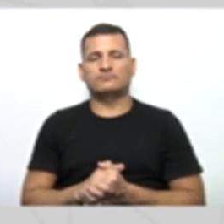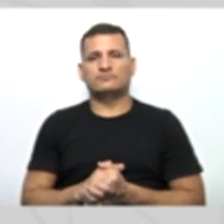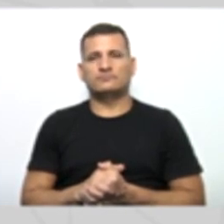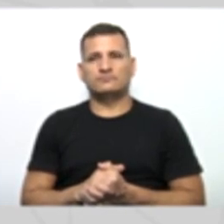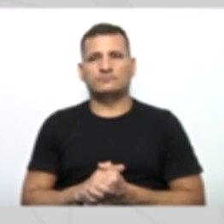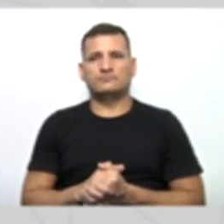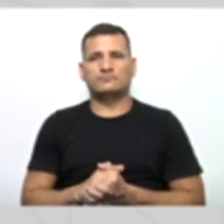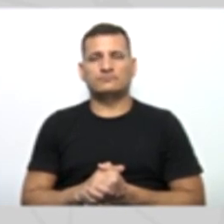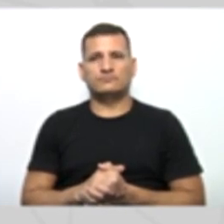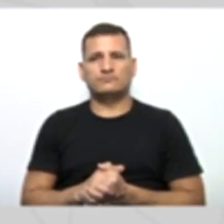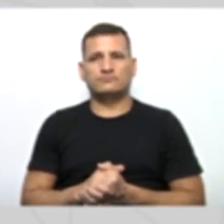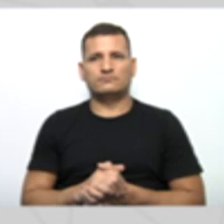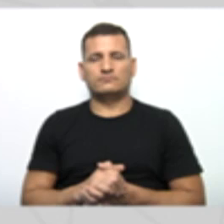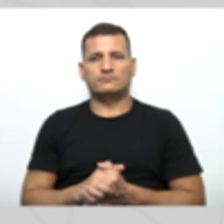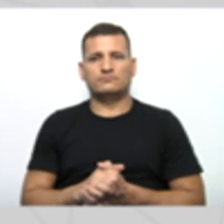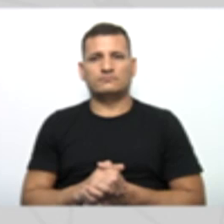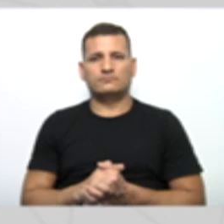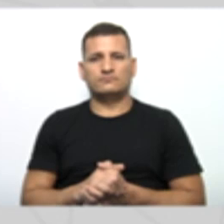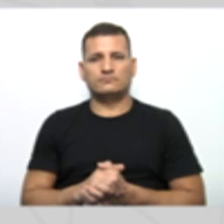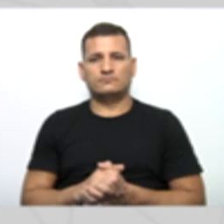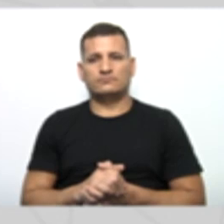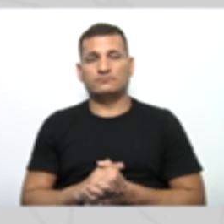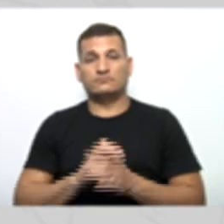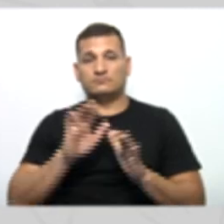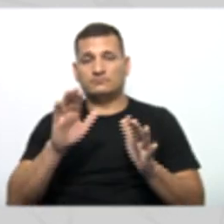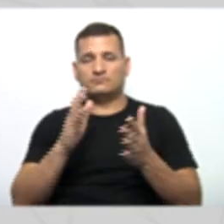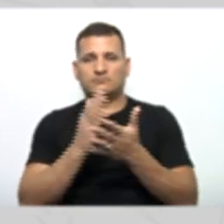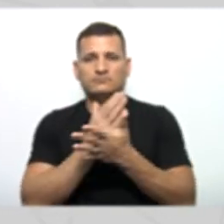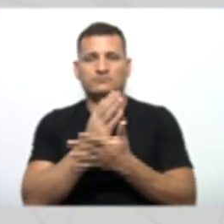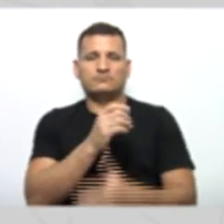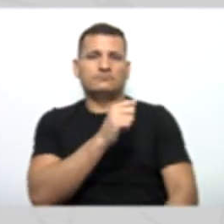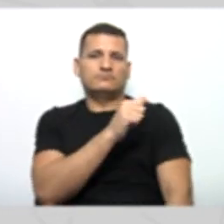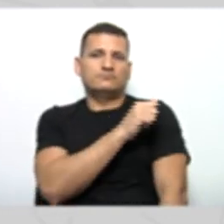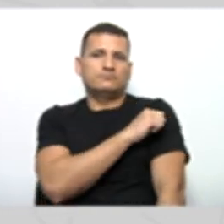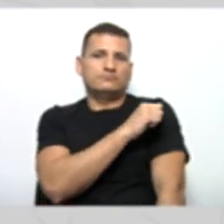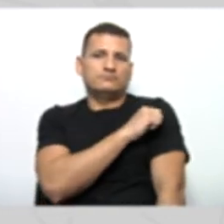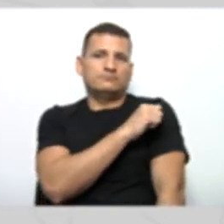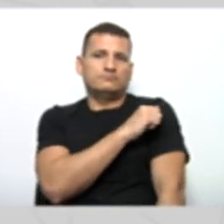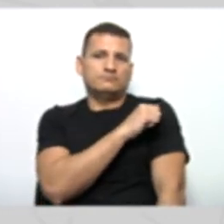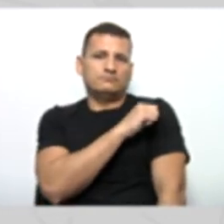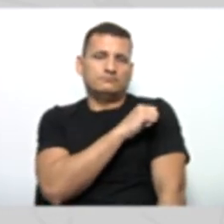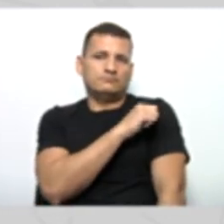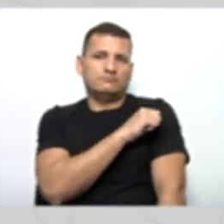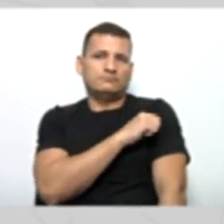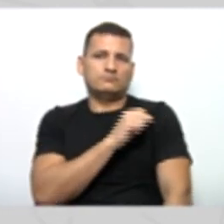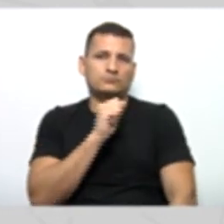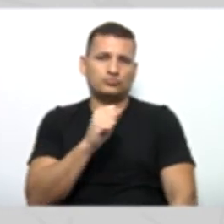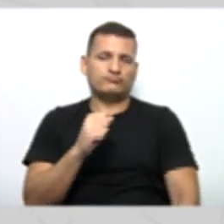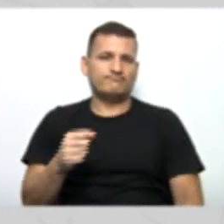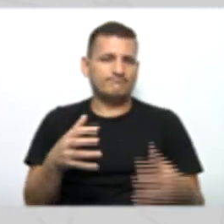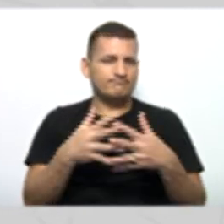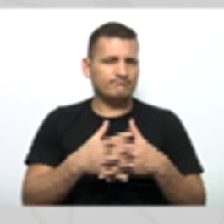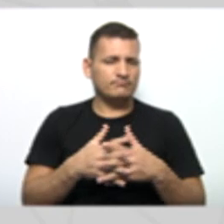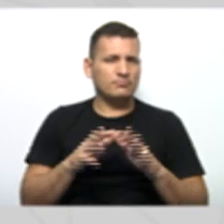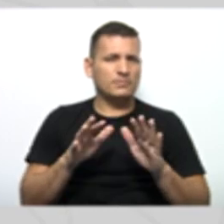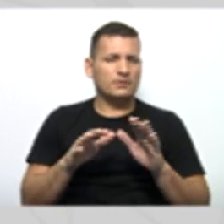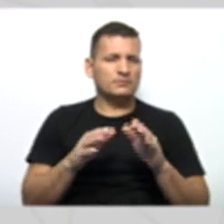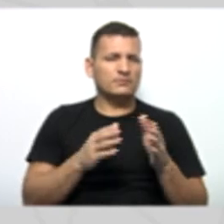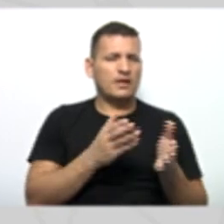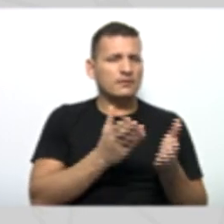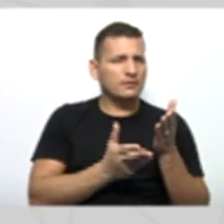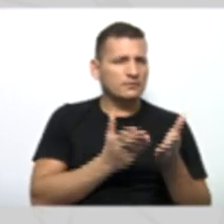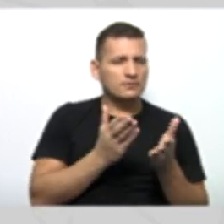ter. Pessoal, alguns alunos, certo? Pode confundir. Aloysio, mas atendente não é um